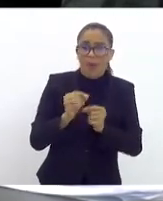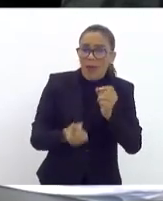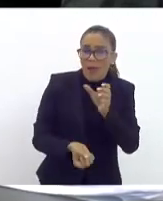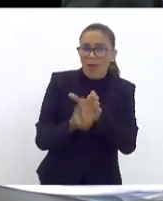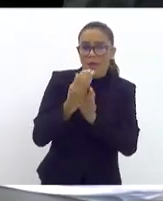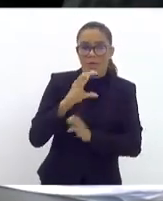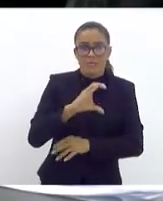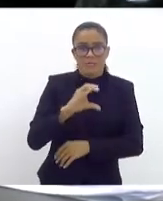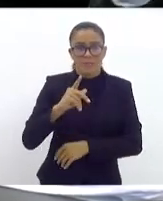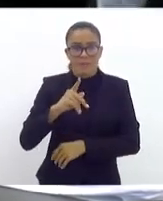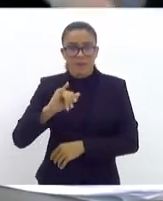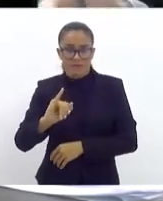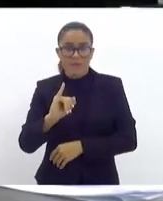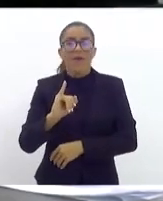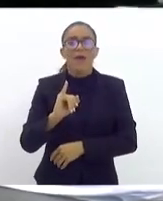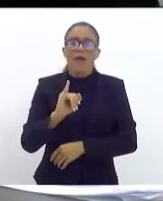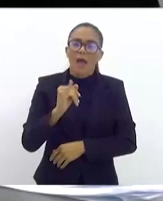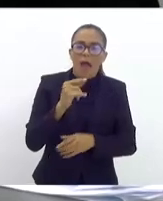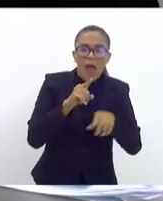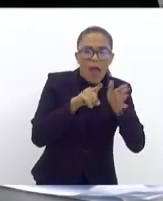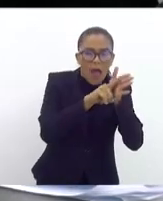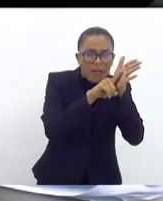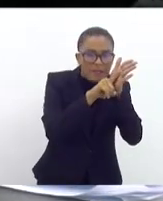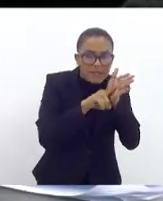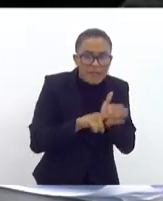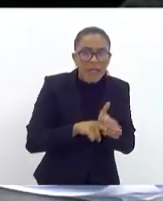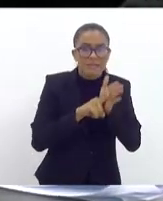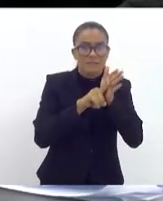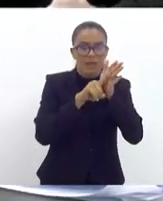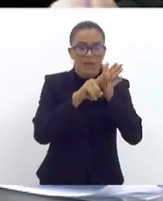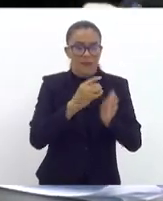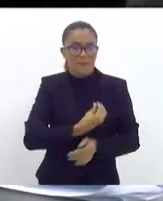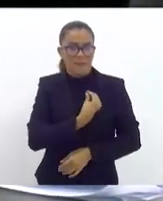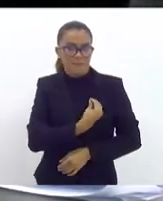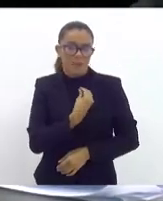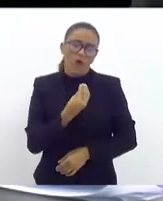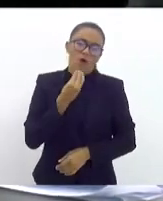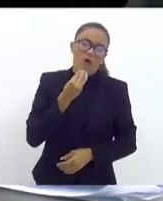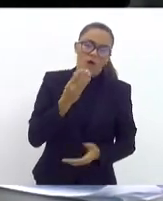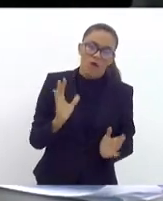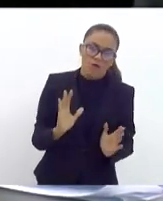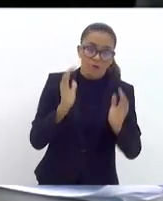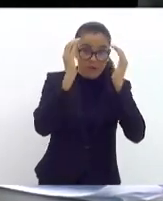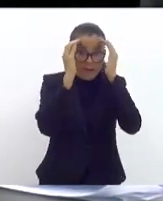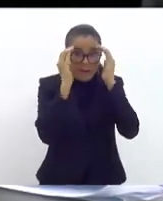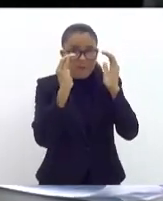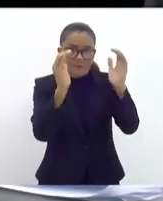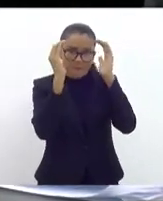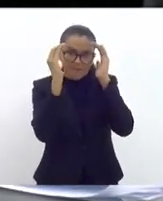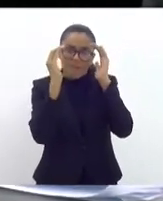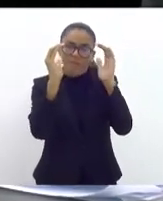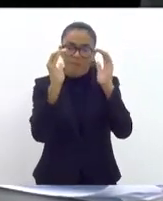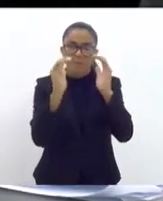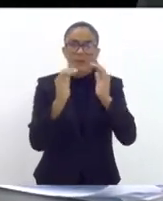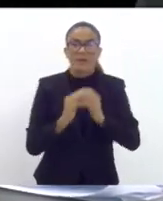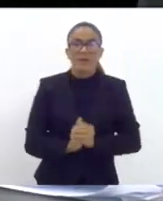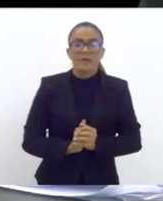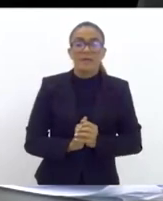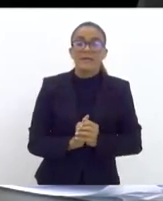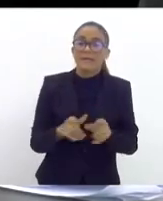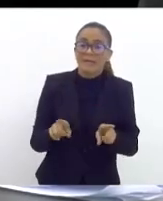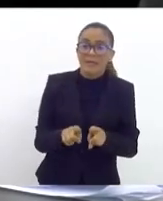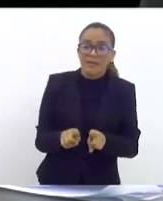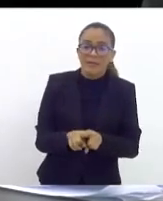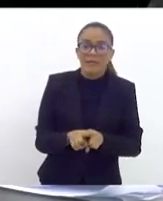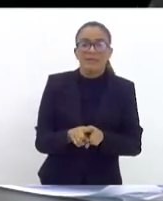ser instaurada analisar cada objeto analisar cada participação Óbvio tentando respeitar proporcionalidade E aí